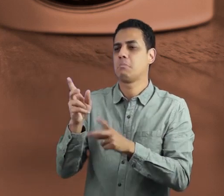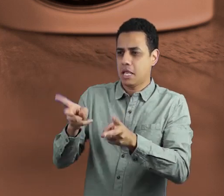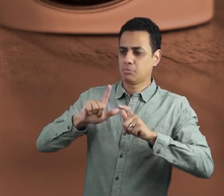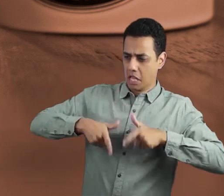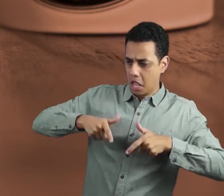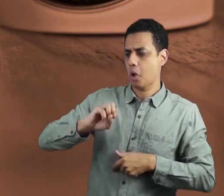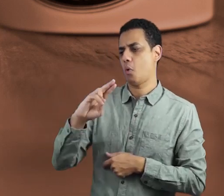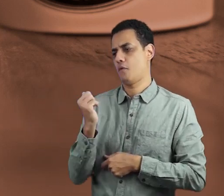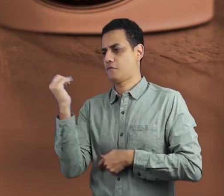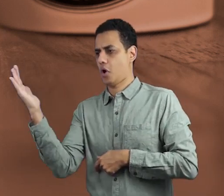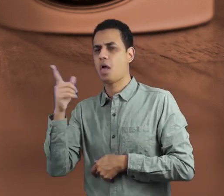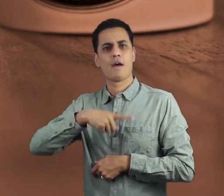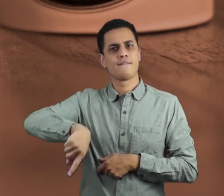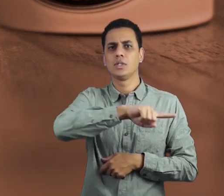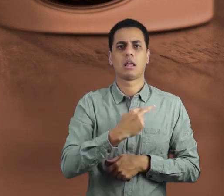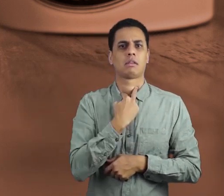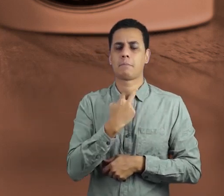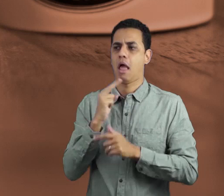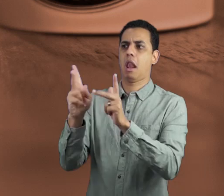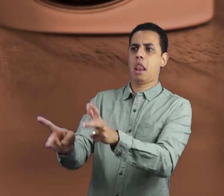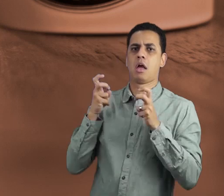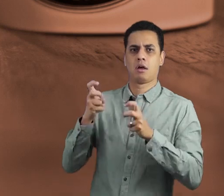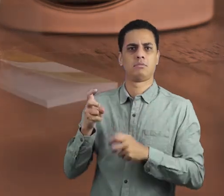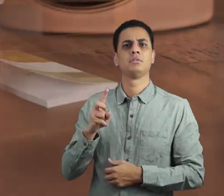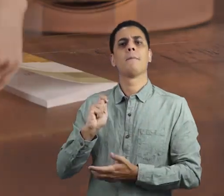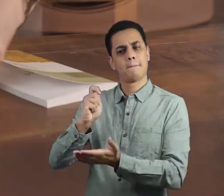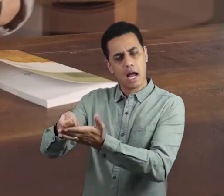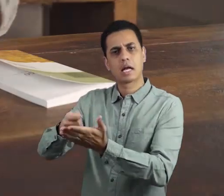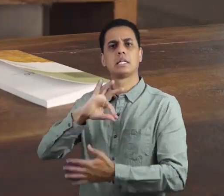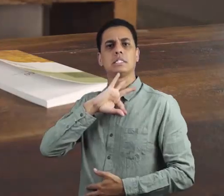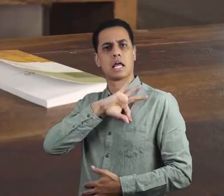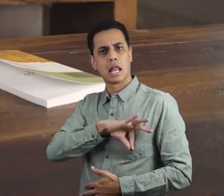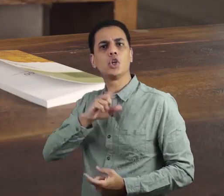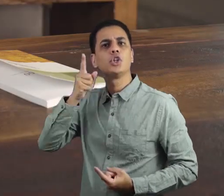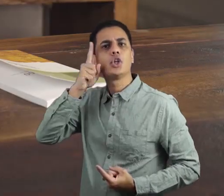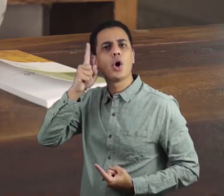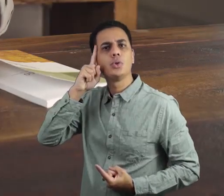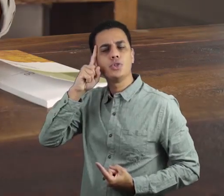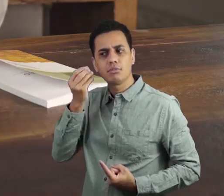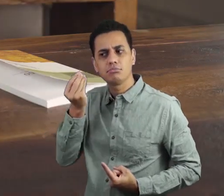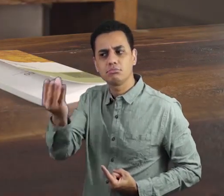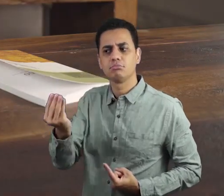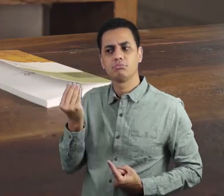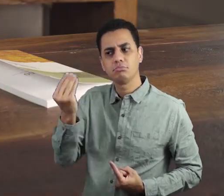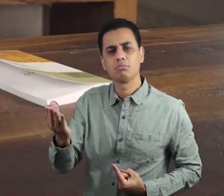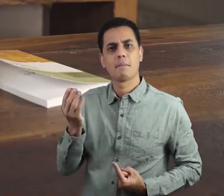e você será culpado de pecado. Forte esse texto, muito importante. Quando você vai lá